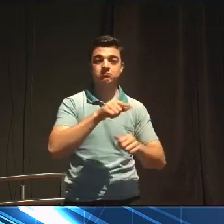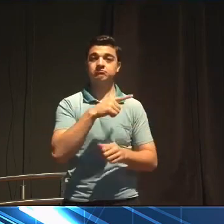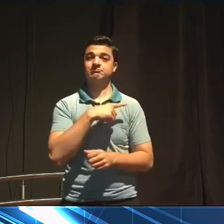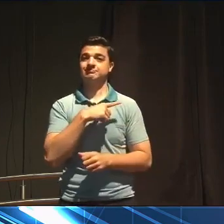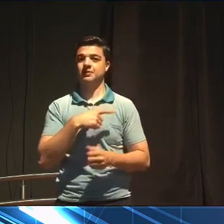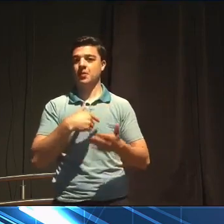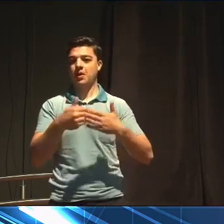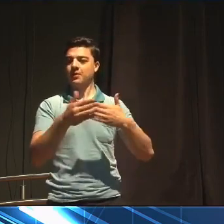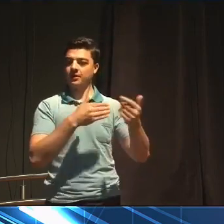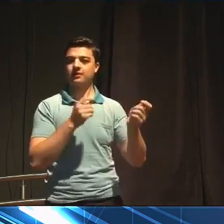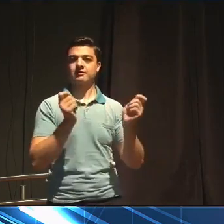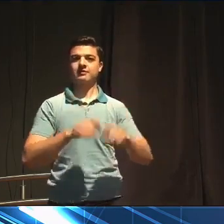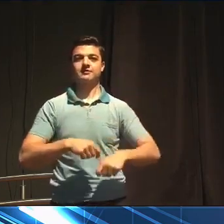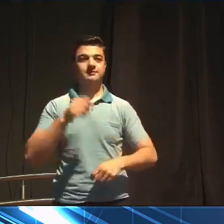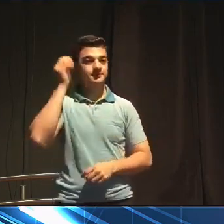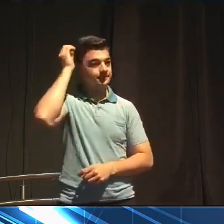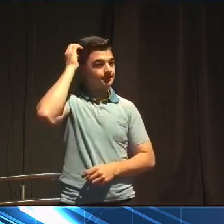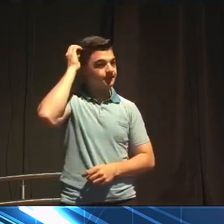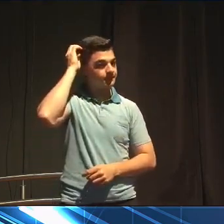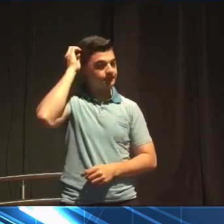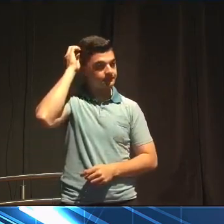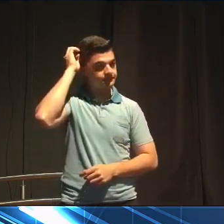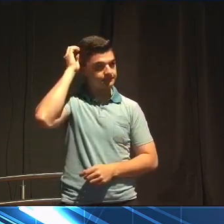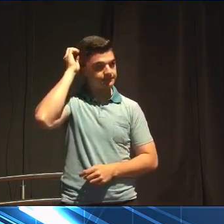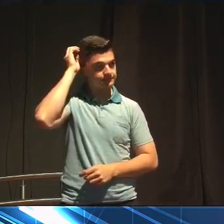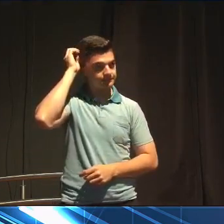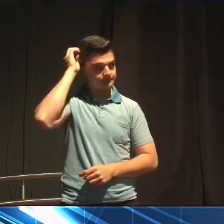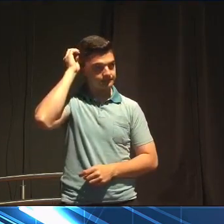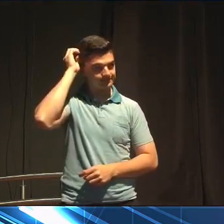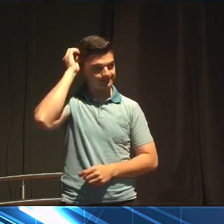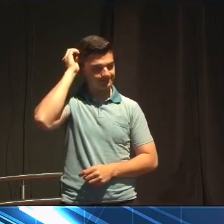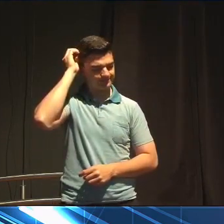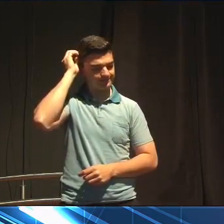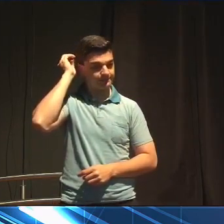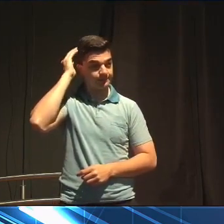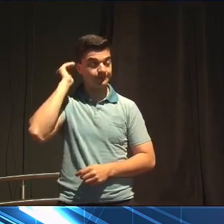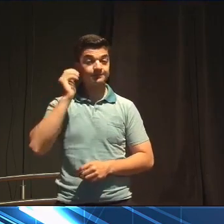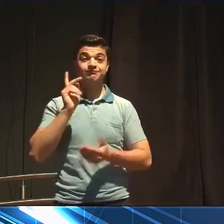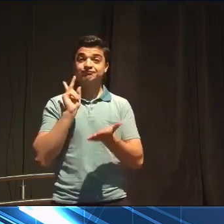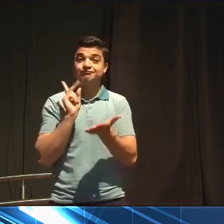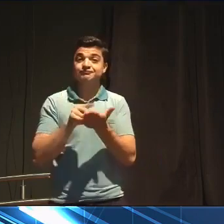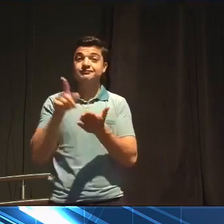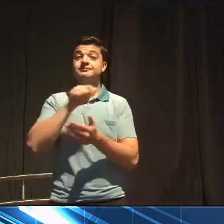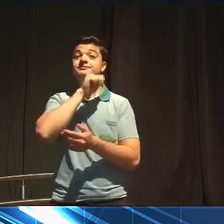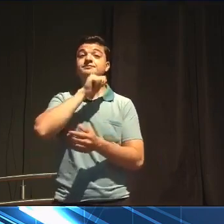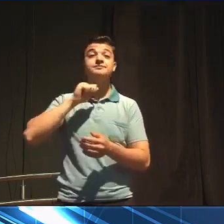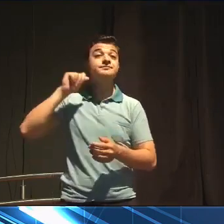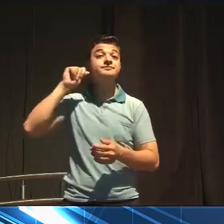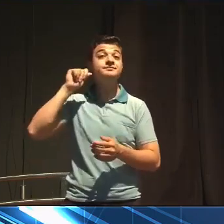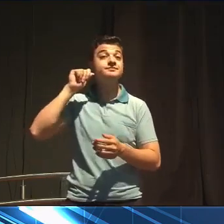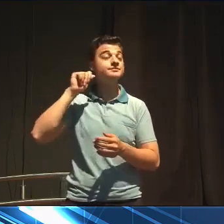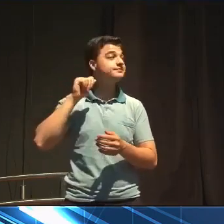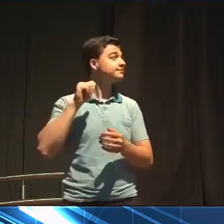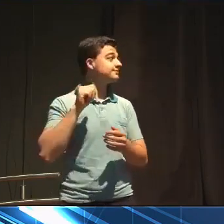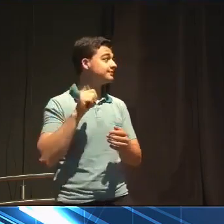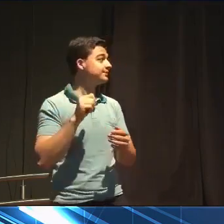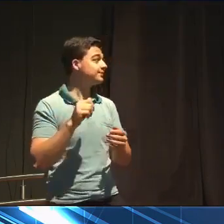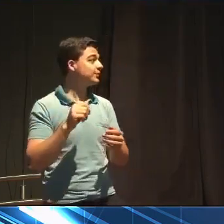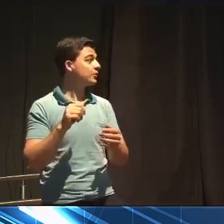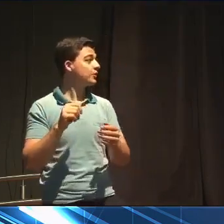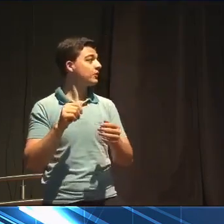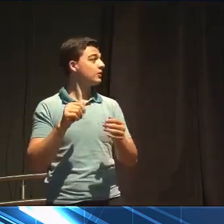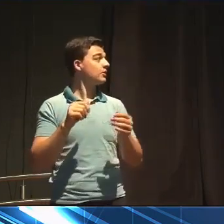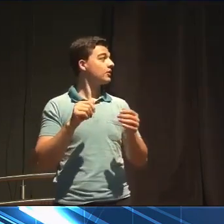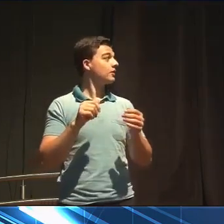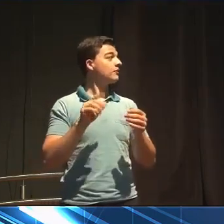né. A Amazon teve um problema complicado, porque eles trocaram a faixa que fechava as caixas deles, né. E quando